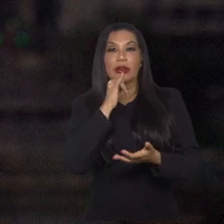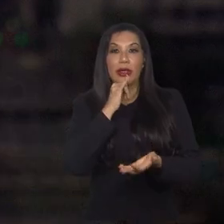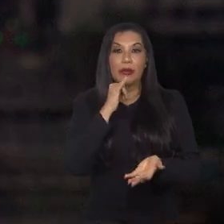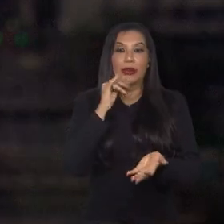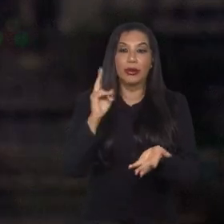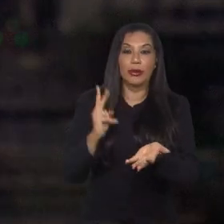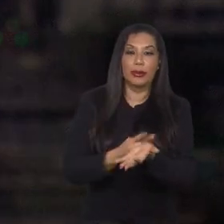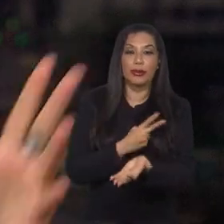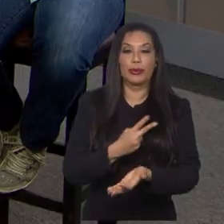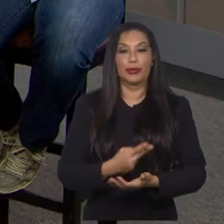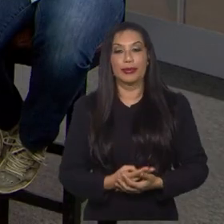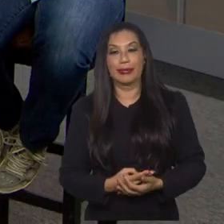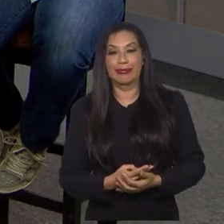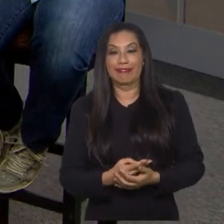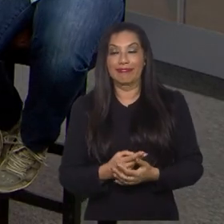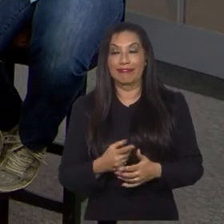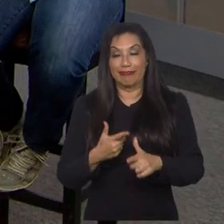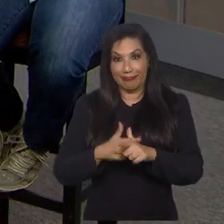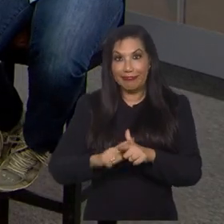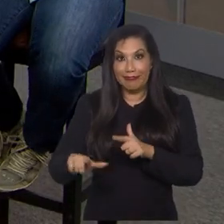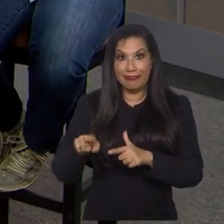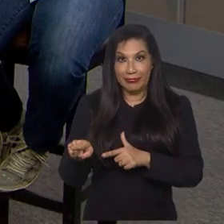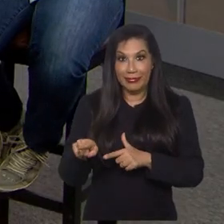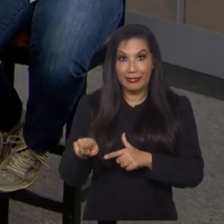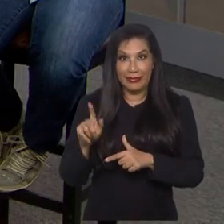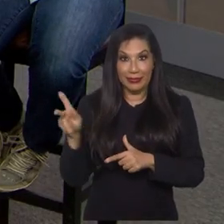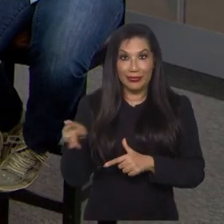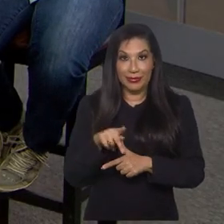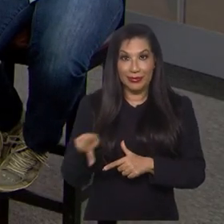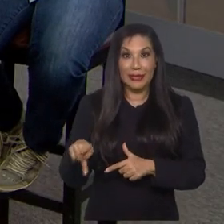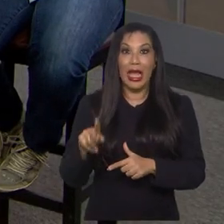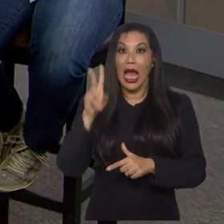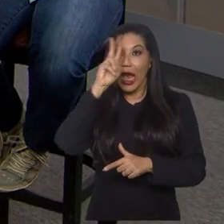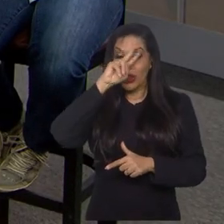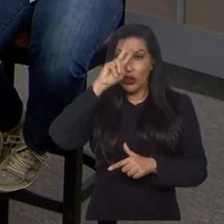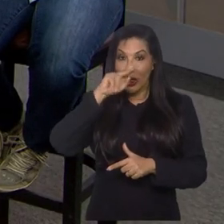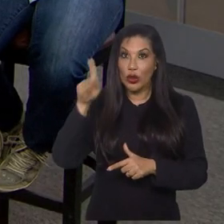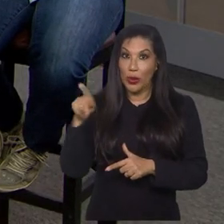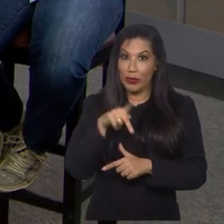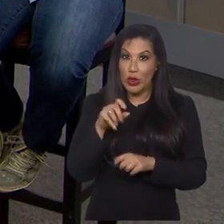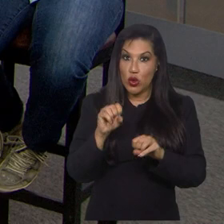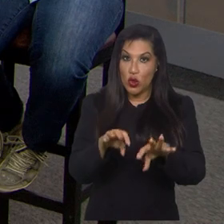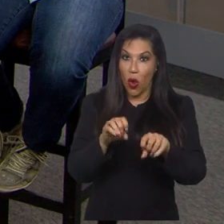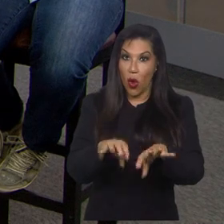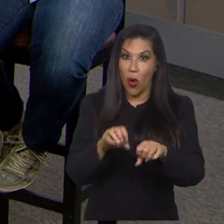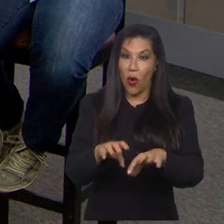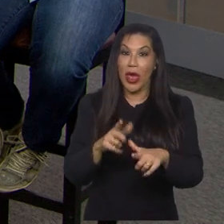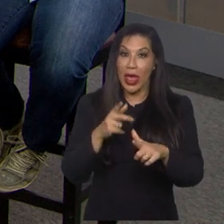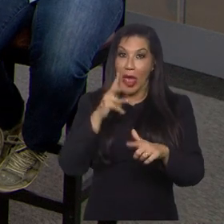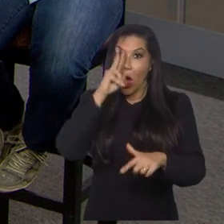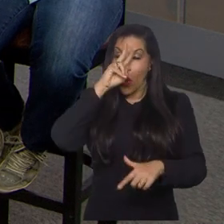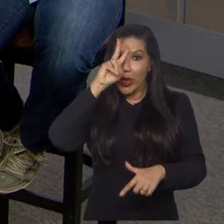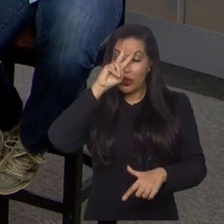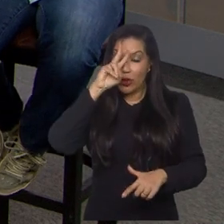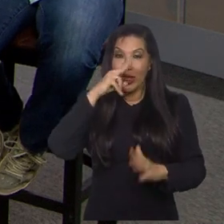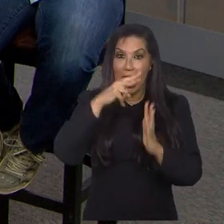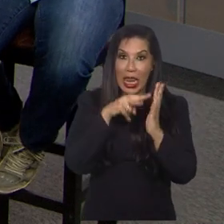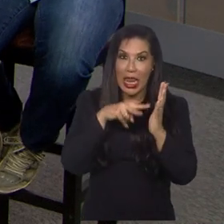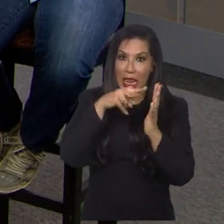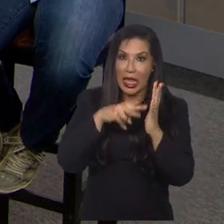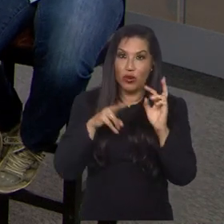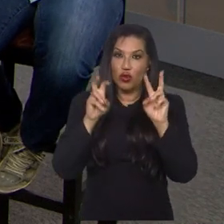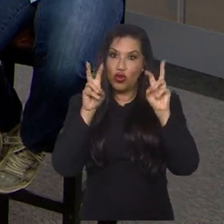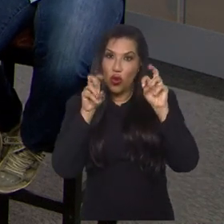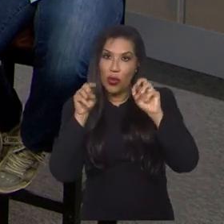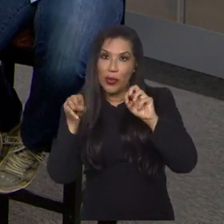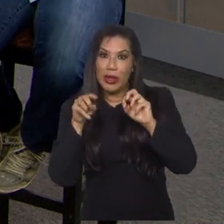caso obscuro, vamos dizer. Pois é. A história do Allen foi uma história, eu até estava lendo um pouco mais sobre